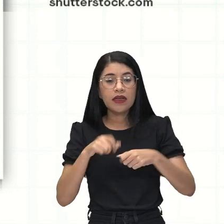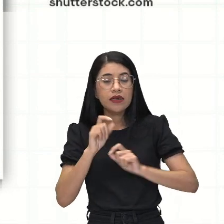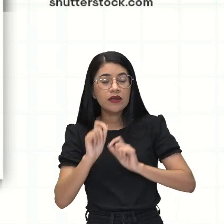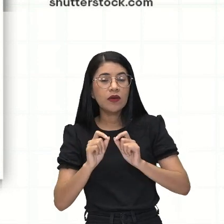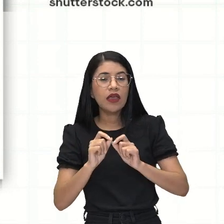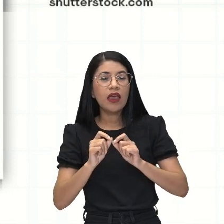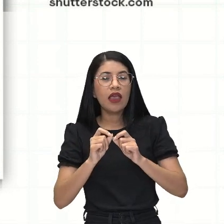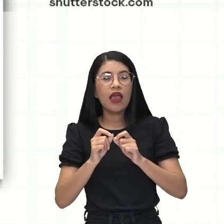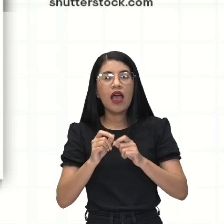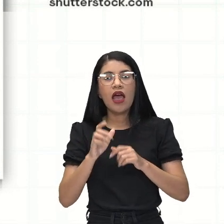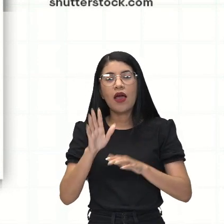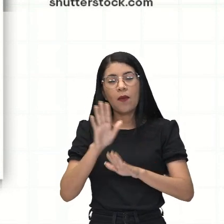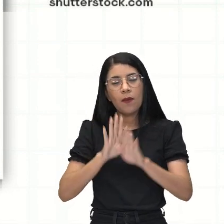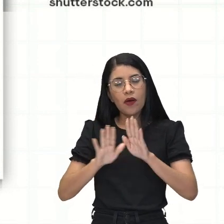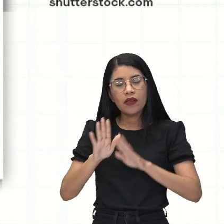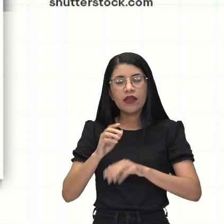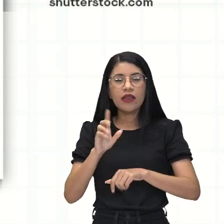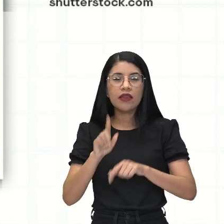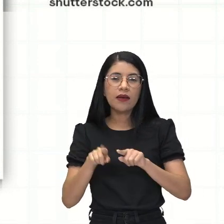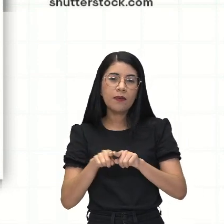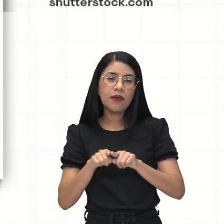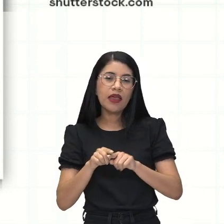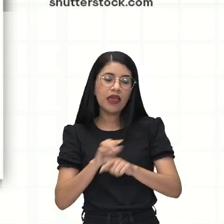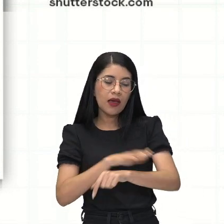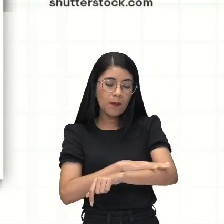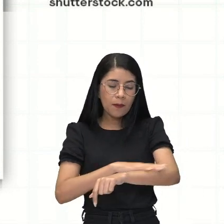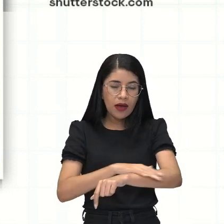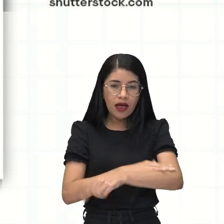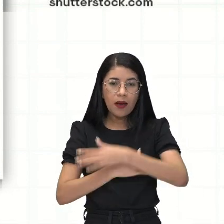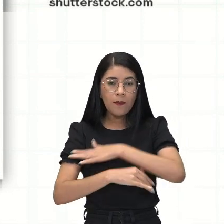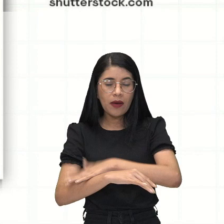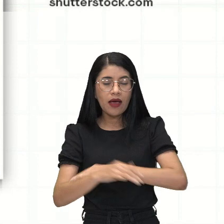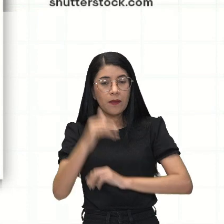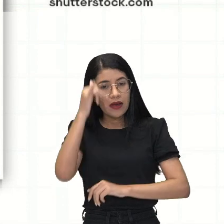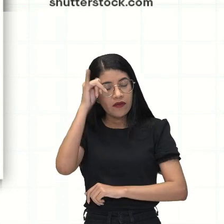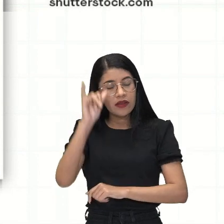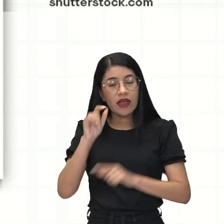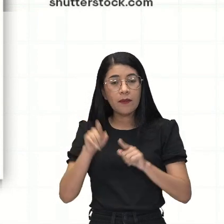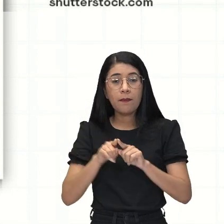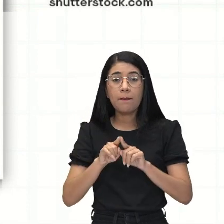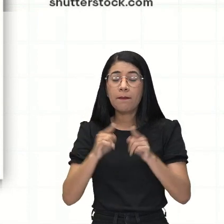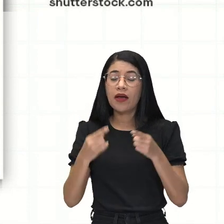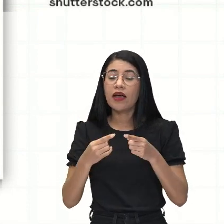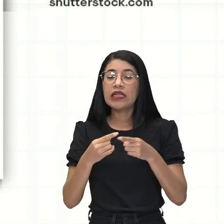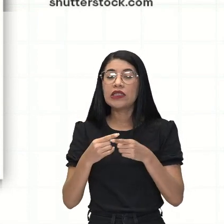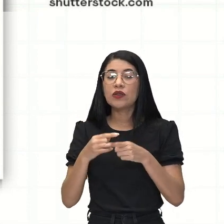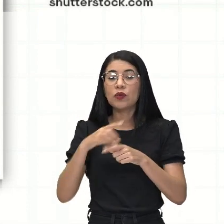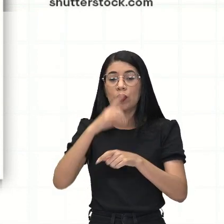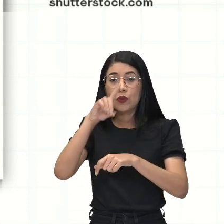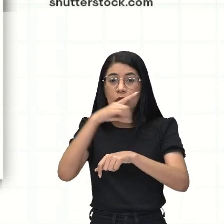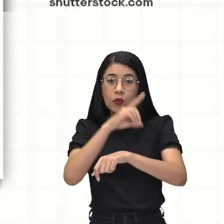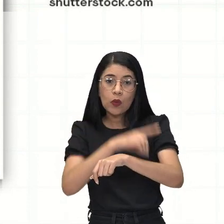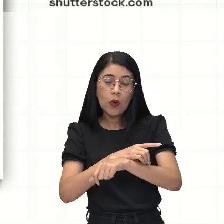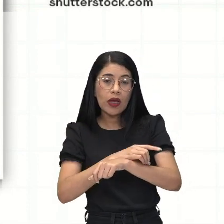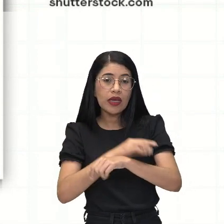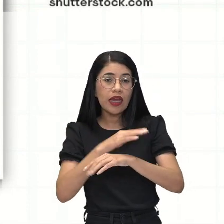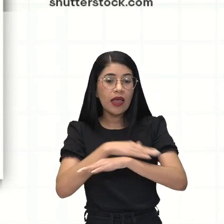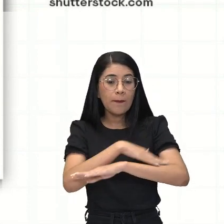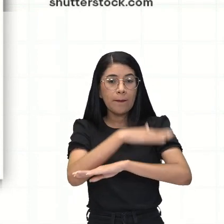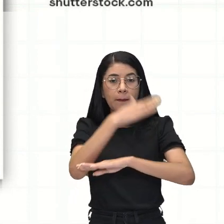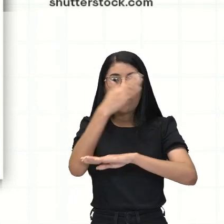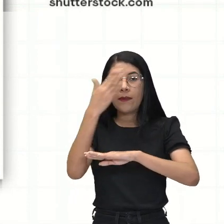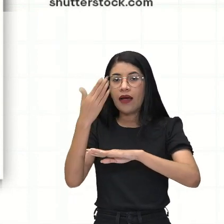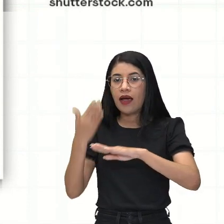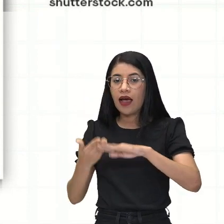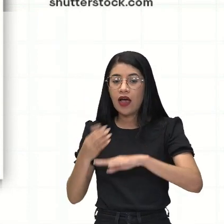colocar o mosquiteiro, usar repelente. Já o da dengue tem hábitos diurnos, entre 9 horas da